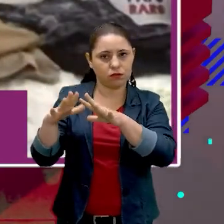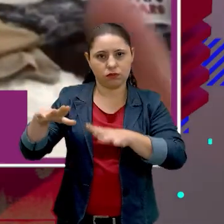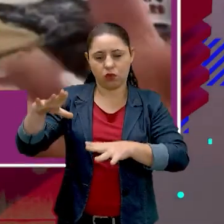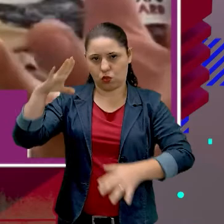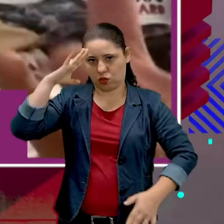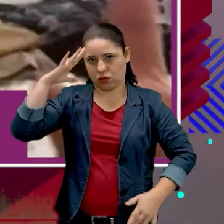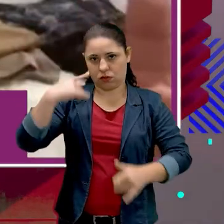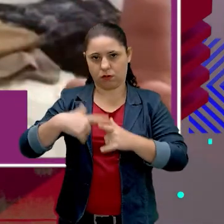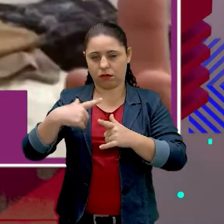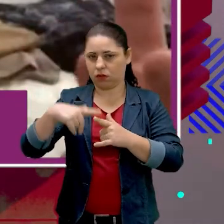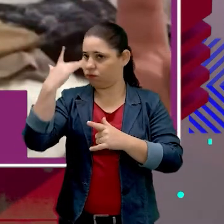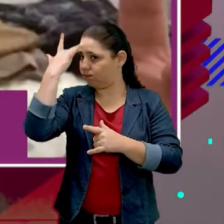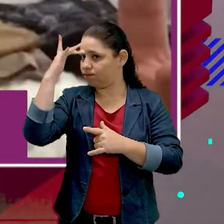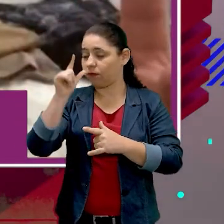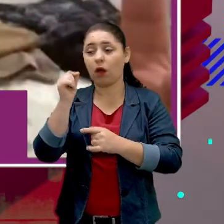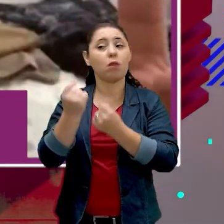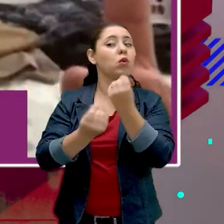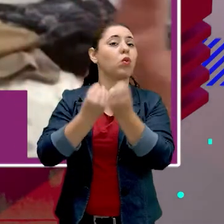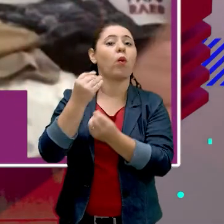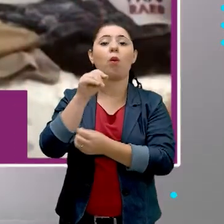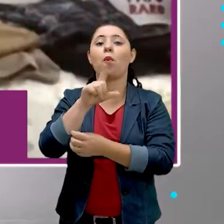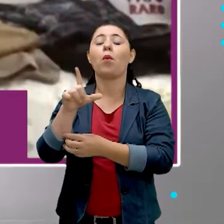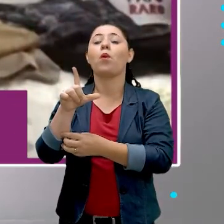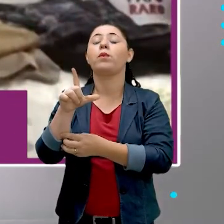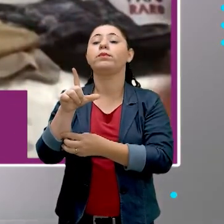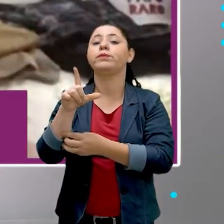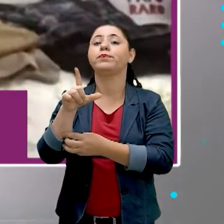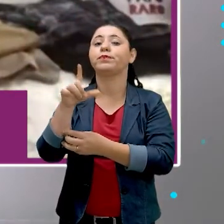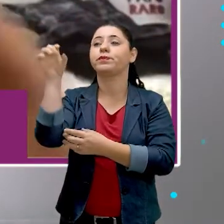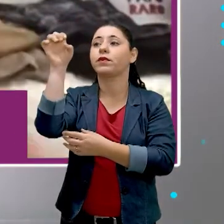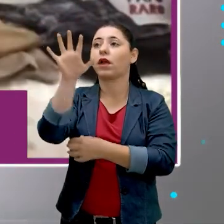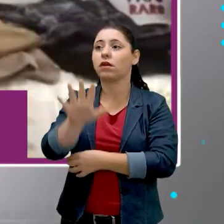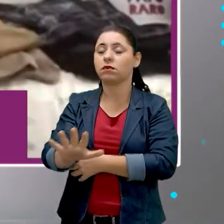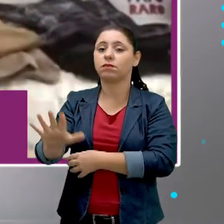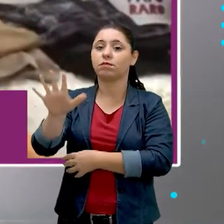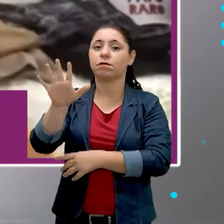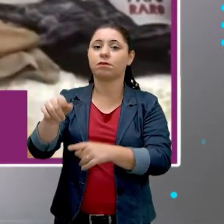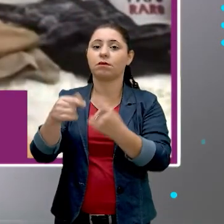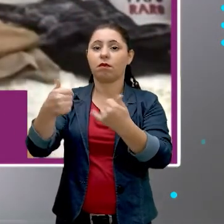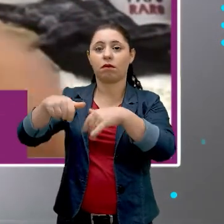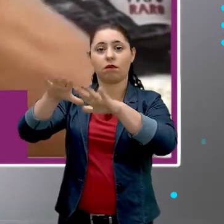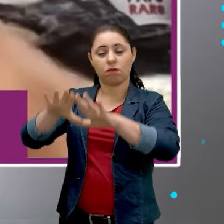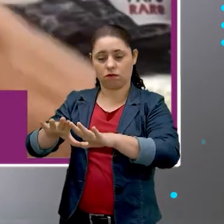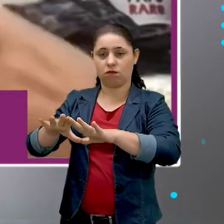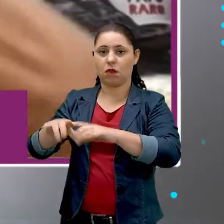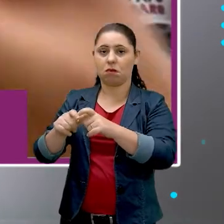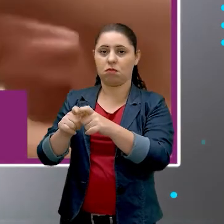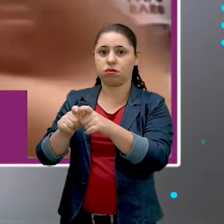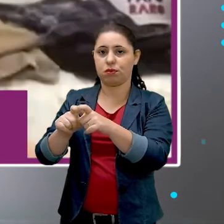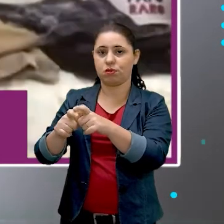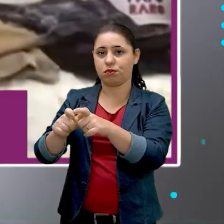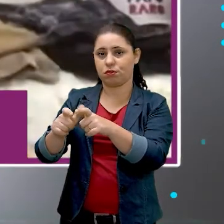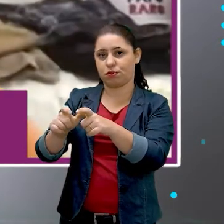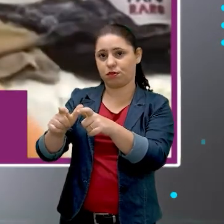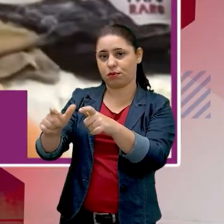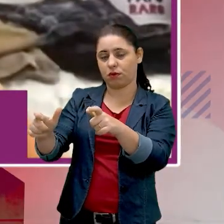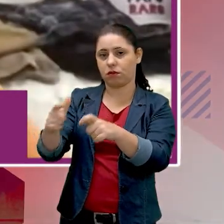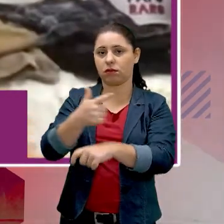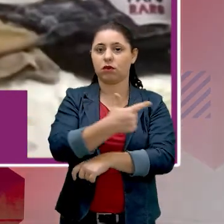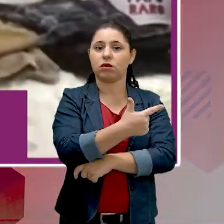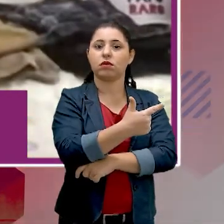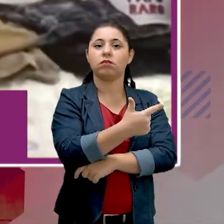aí, porque a gente não sabe como é que vai ser esse leste europeu com essas ditaduras. E permaneceu ali, só que permaneceu em processo de expansão.